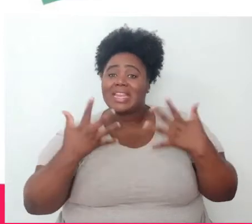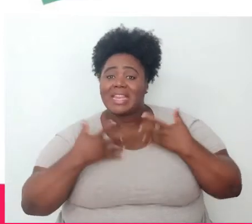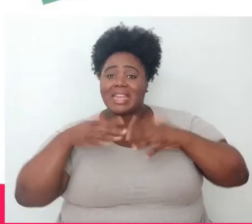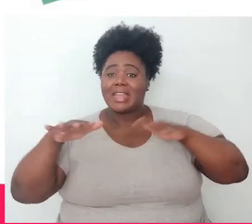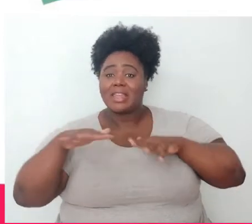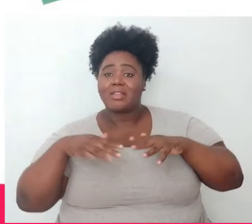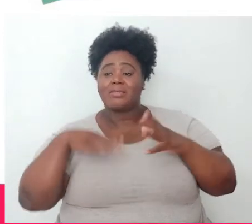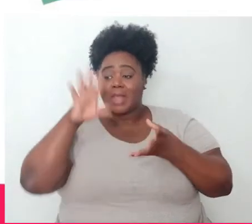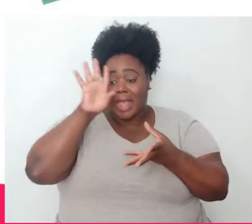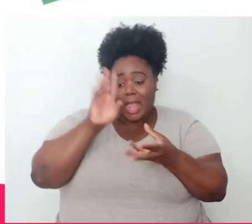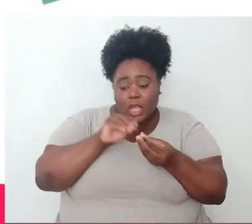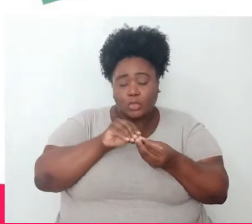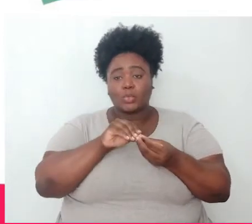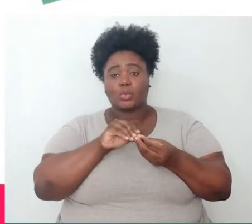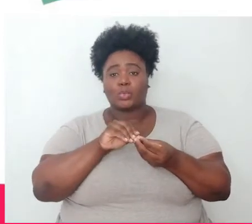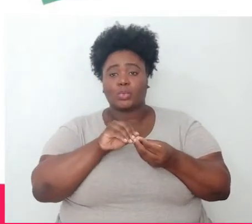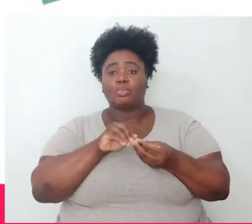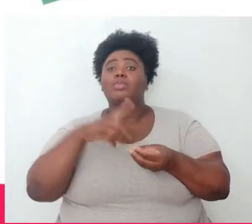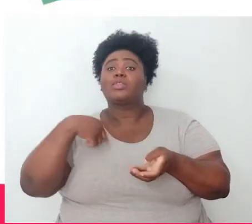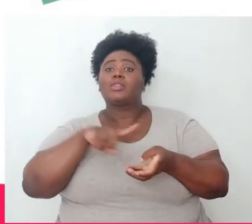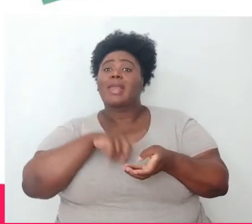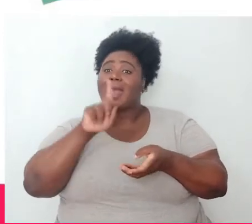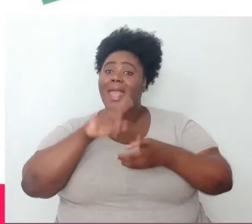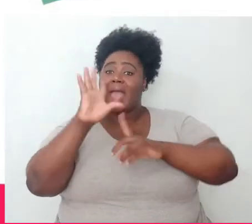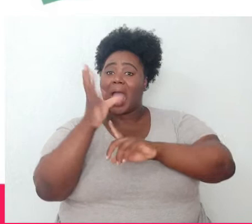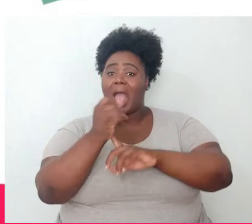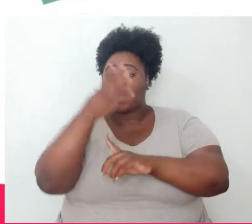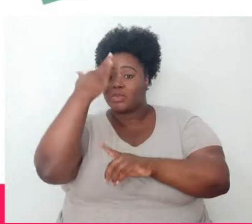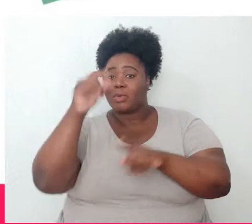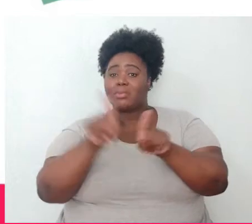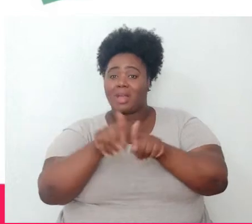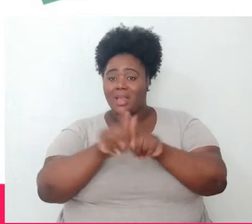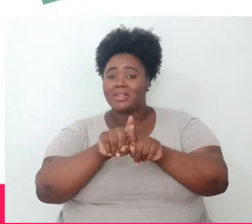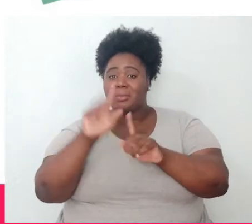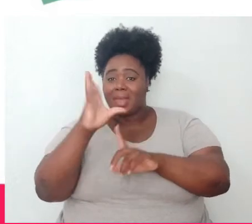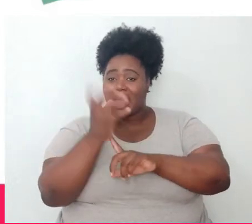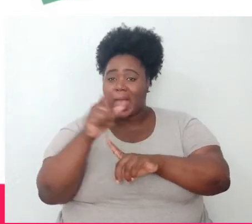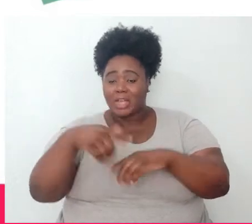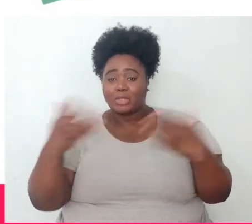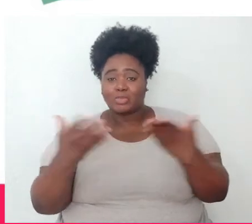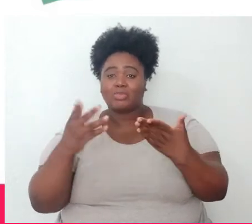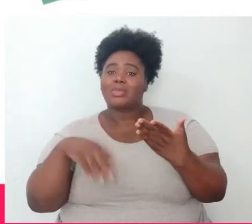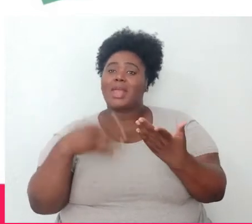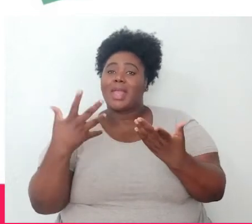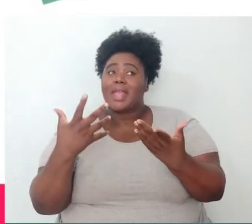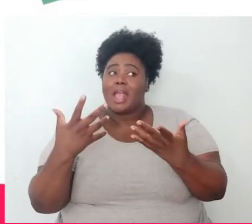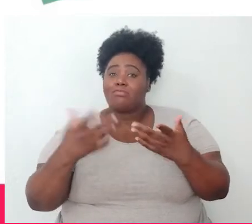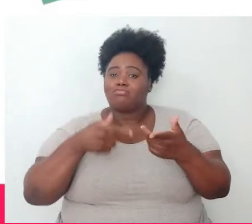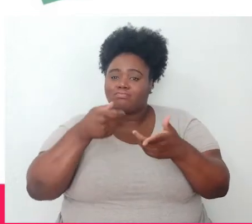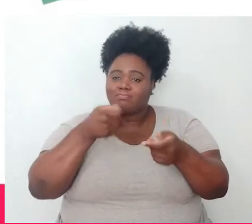né, sínteses disjuntivas entre a chamada arte popular e a arte contemporânea, né, provocam tensões